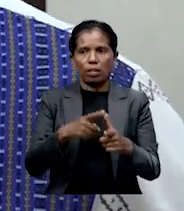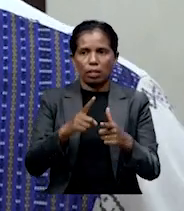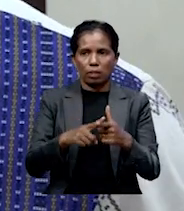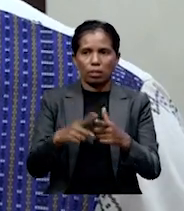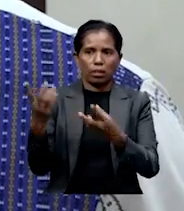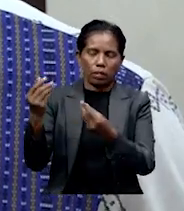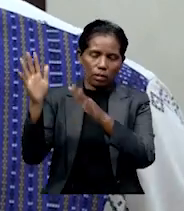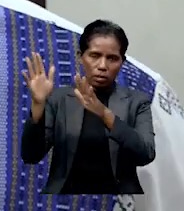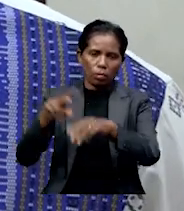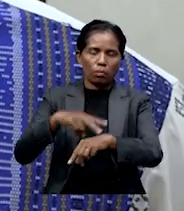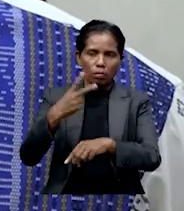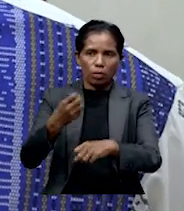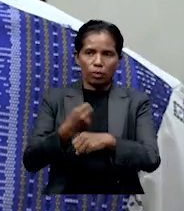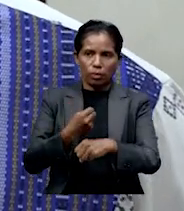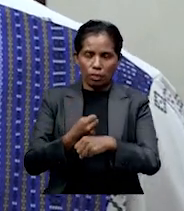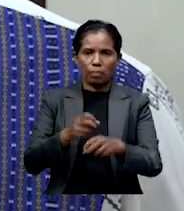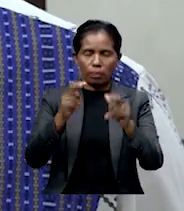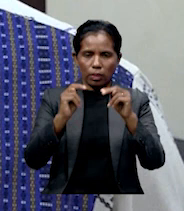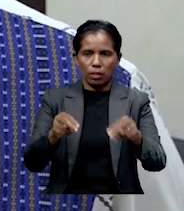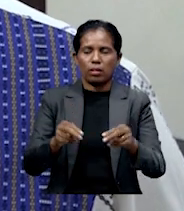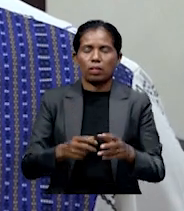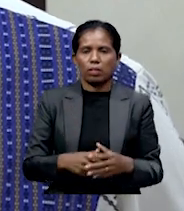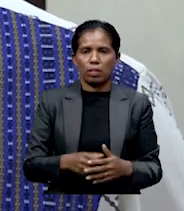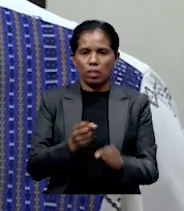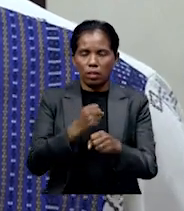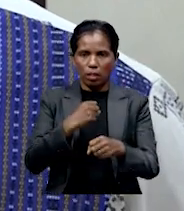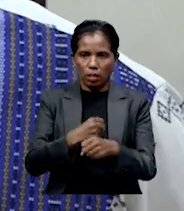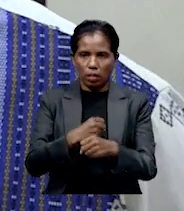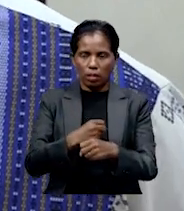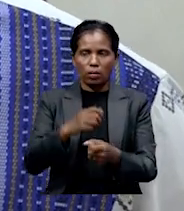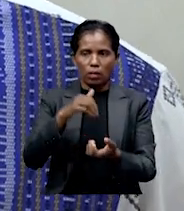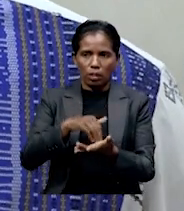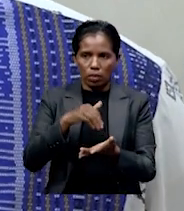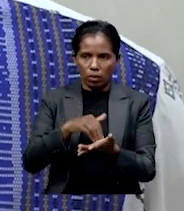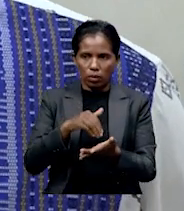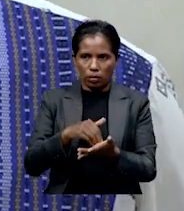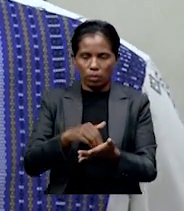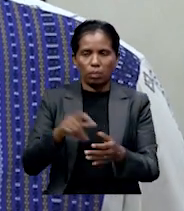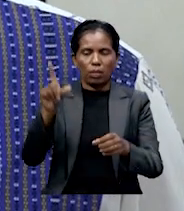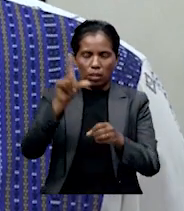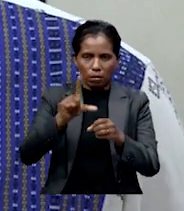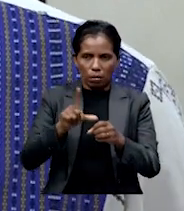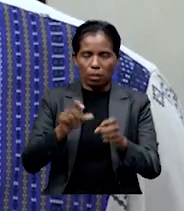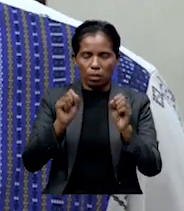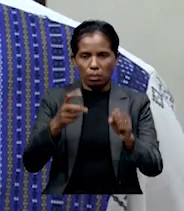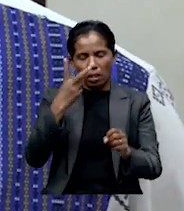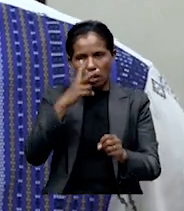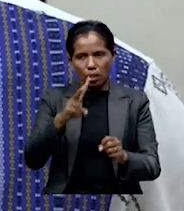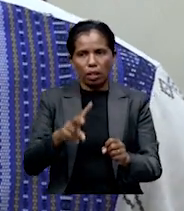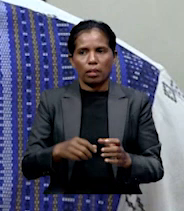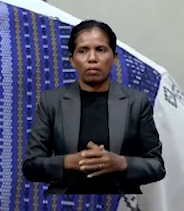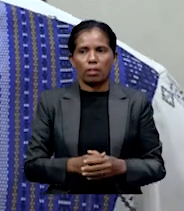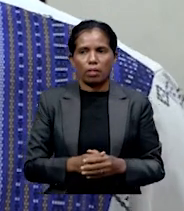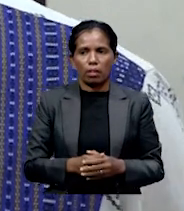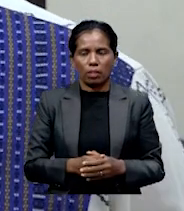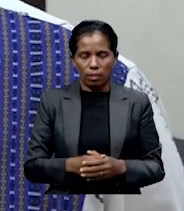ne monu makas entau ita perse halo nasa halo studu laboratorio par hare rai ni